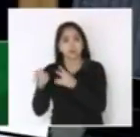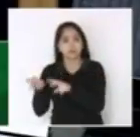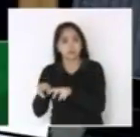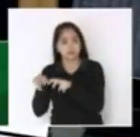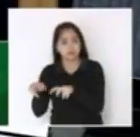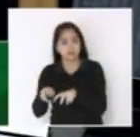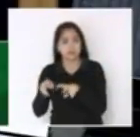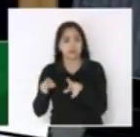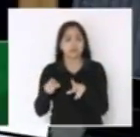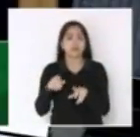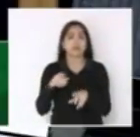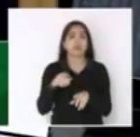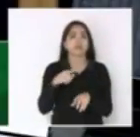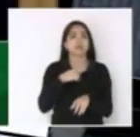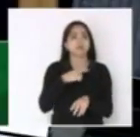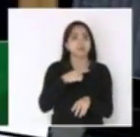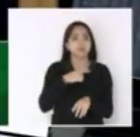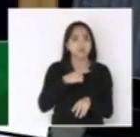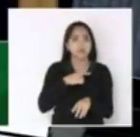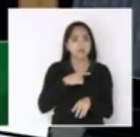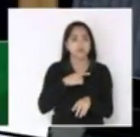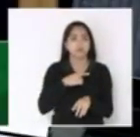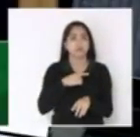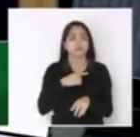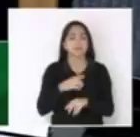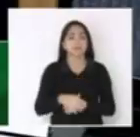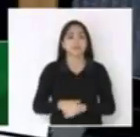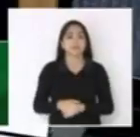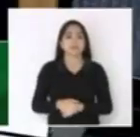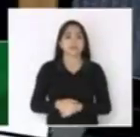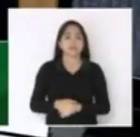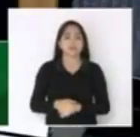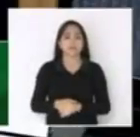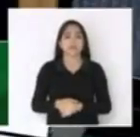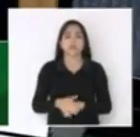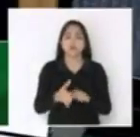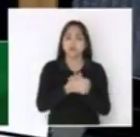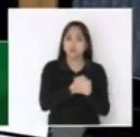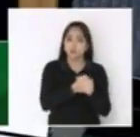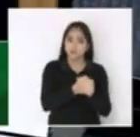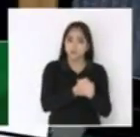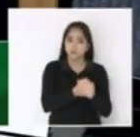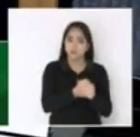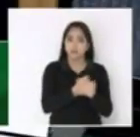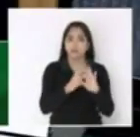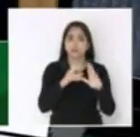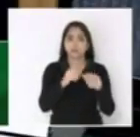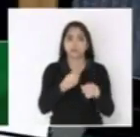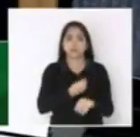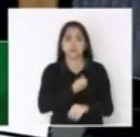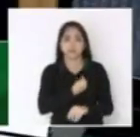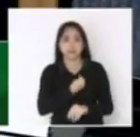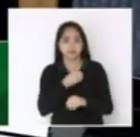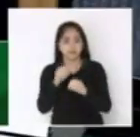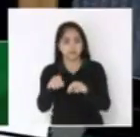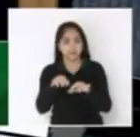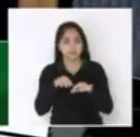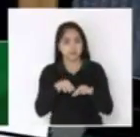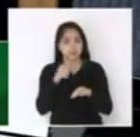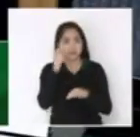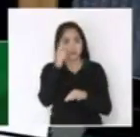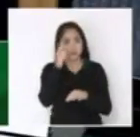temos aqui já levantado esse assunto. Cumprimentar todos os que estão aqui também presentes e acompanhando pela